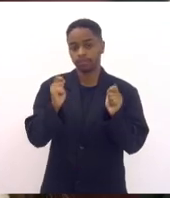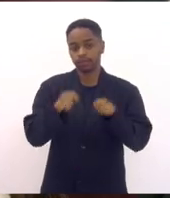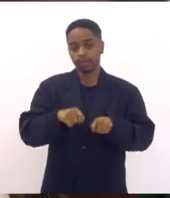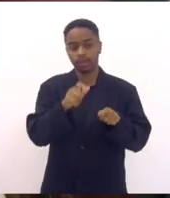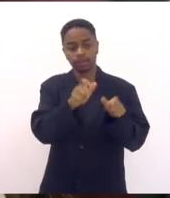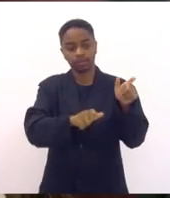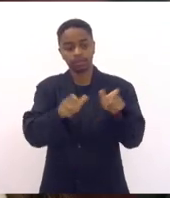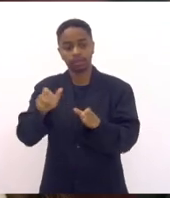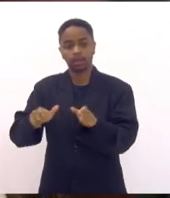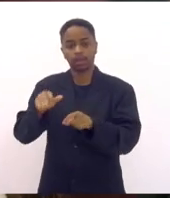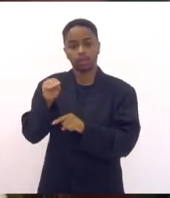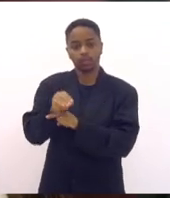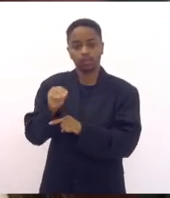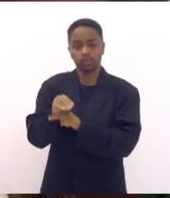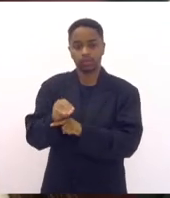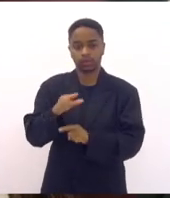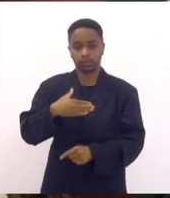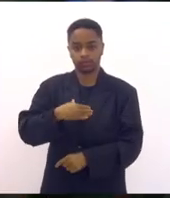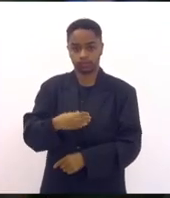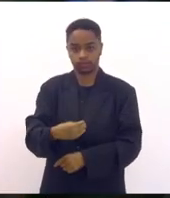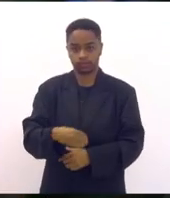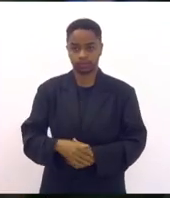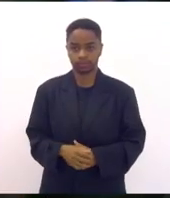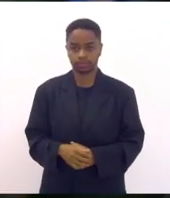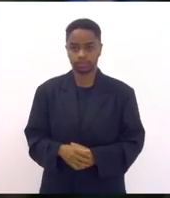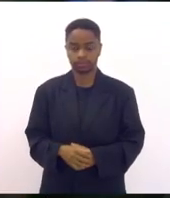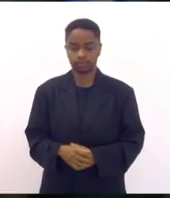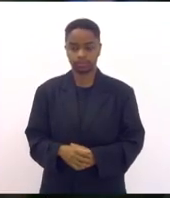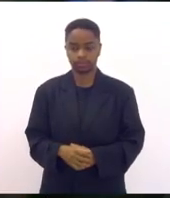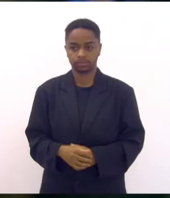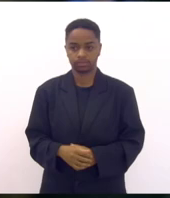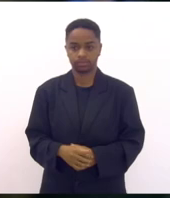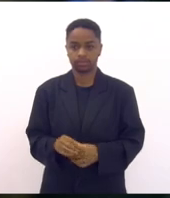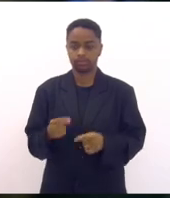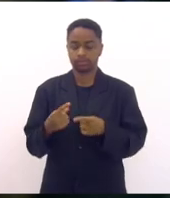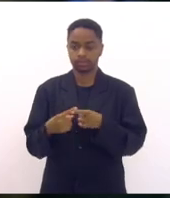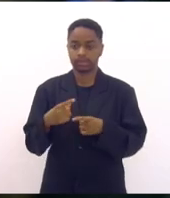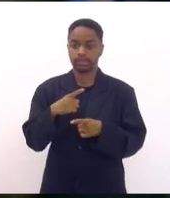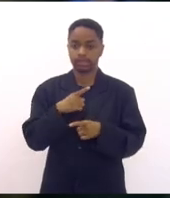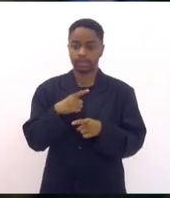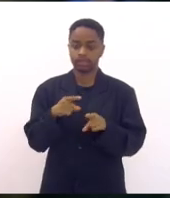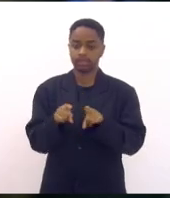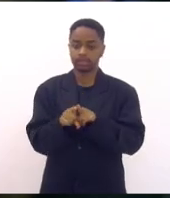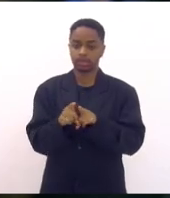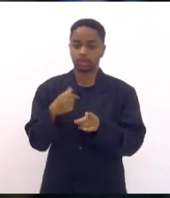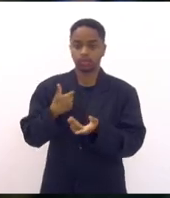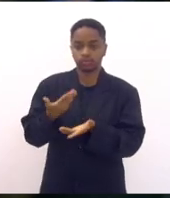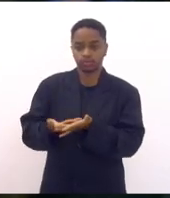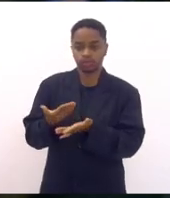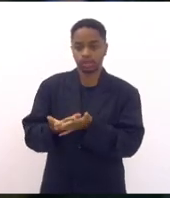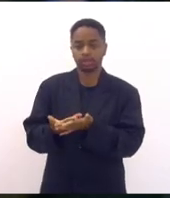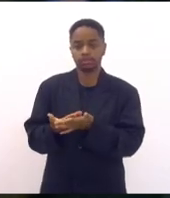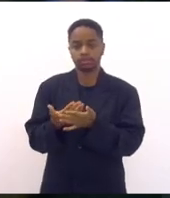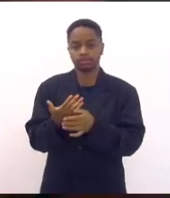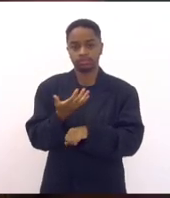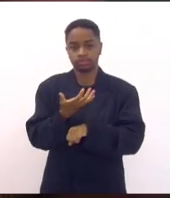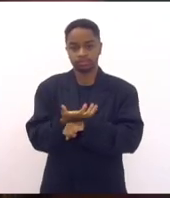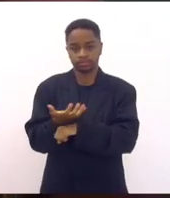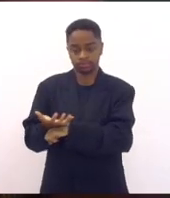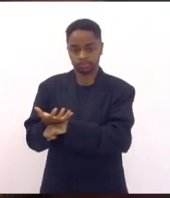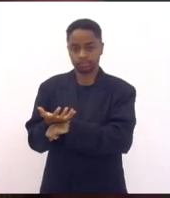criar os seus filhos tivemos e Inclusive eu fiz essa matéria existe agora